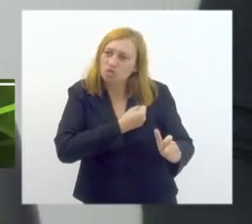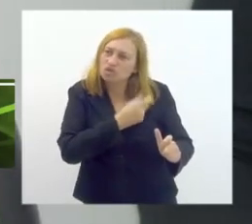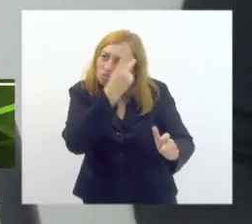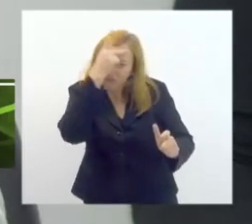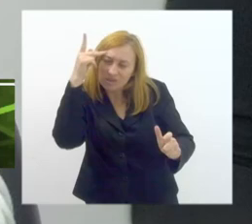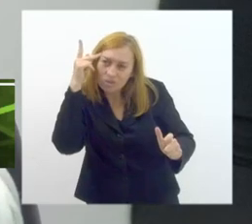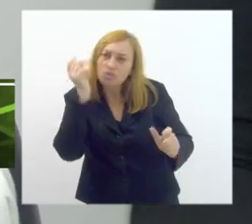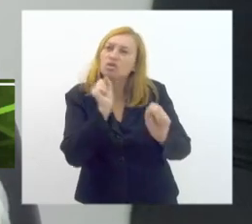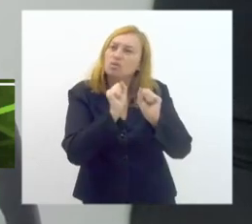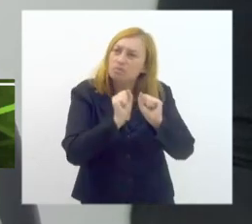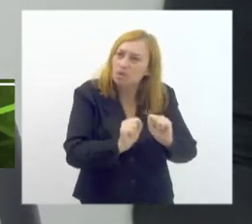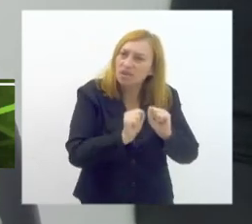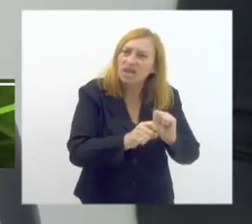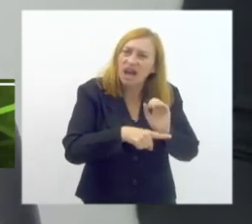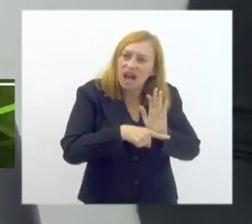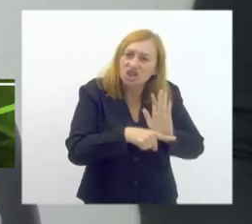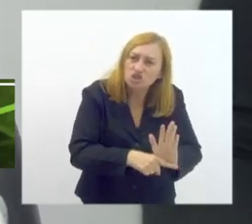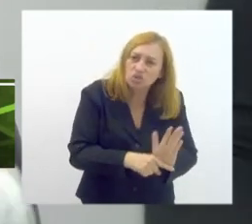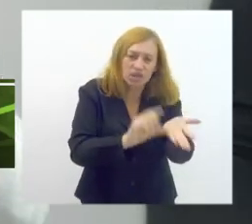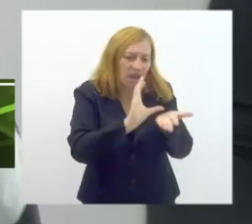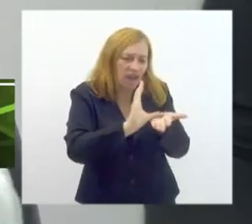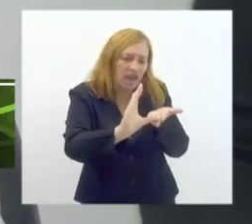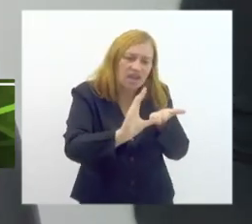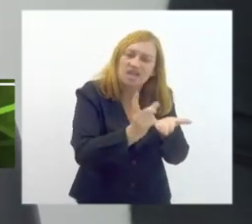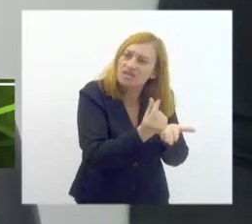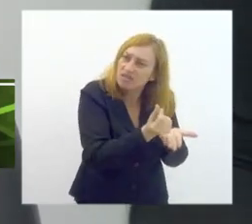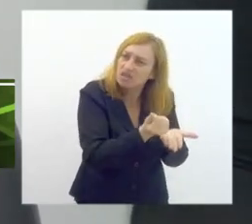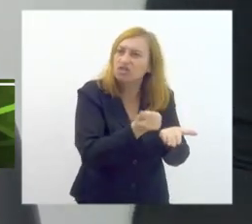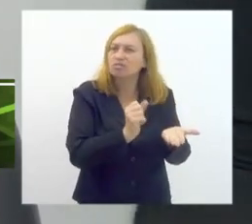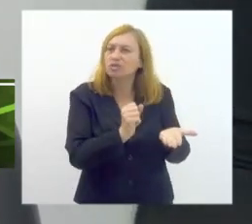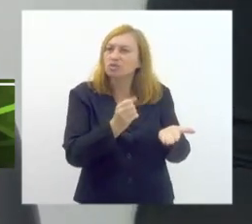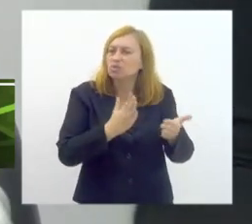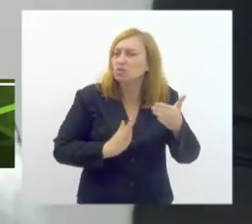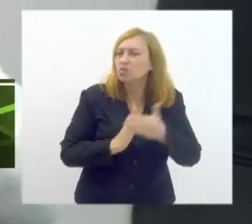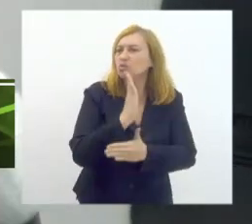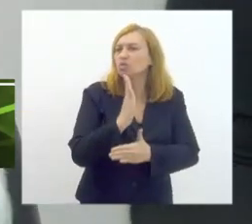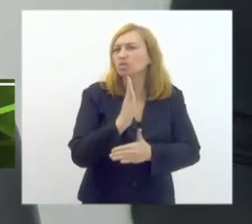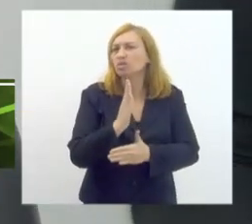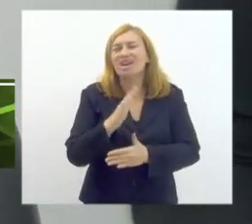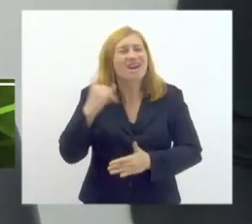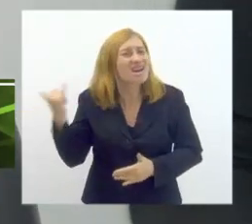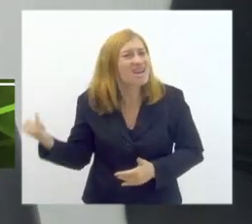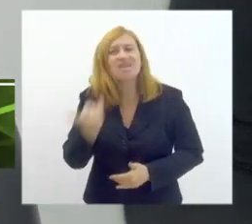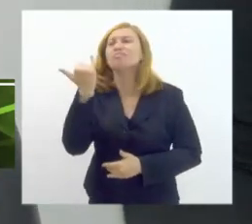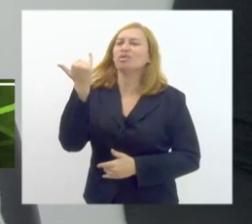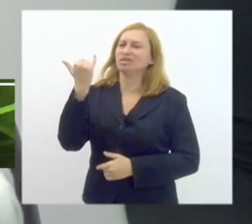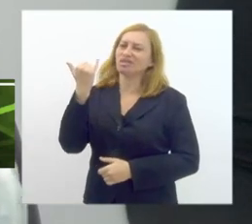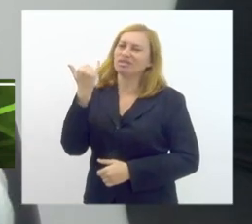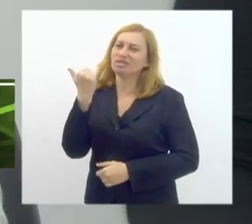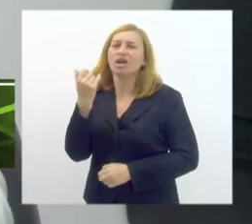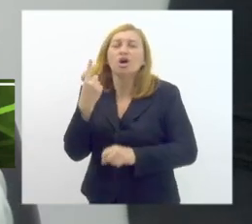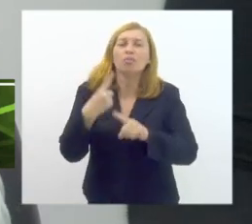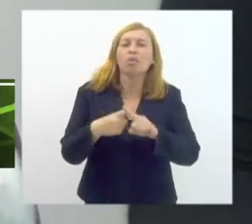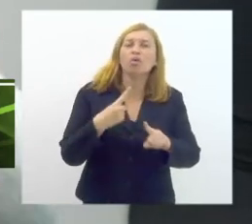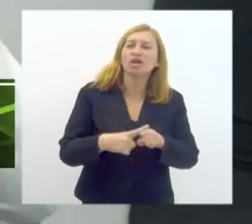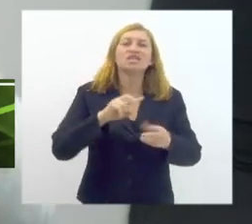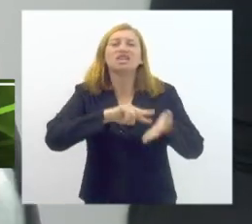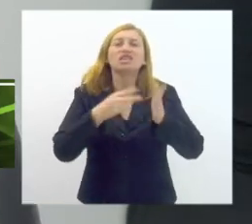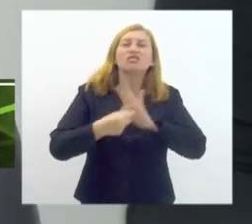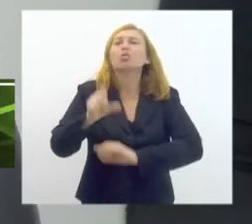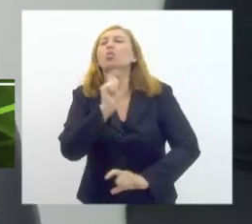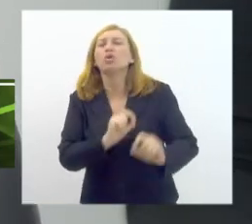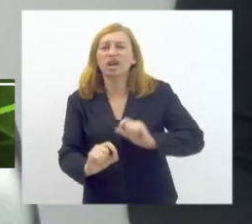poderá levar investimentos, o rompimento dessa tradição política é fundamental, porque isso significa